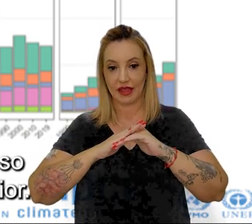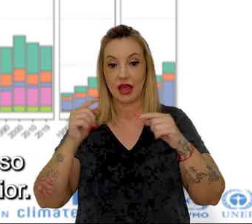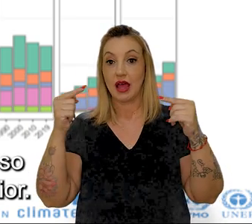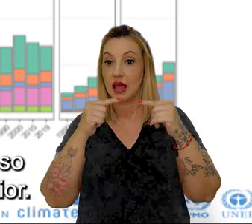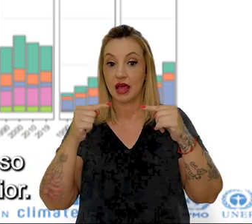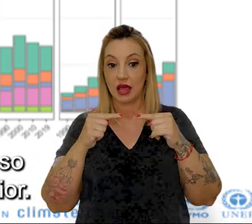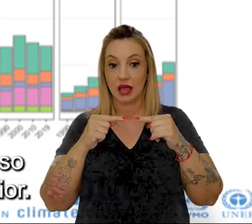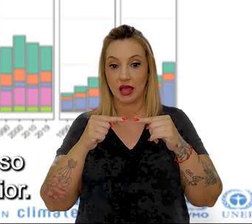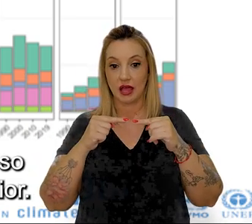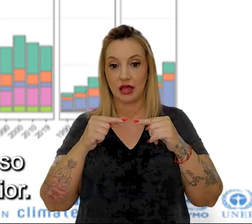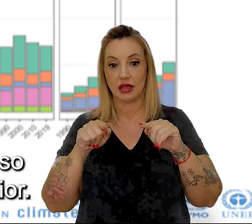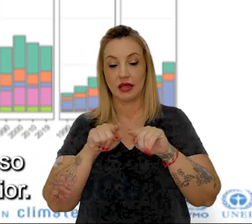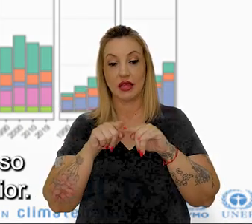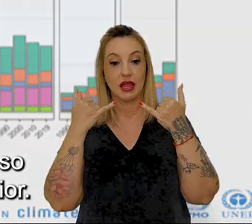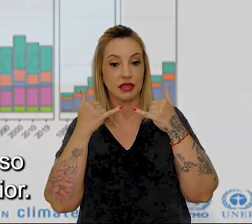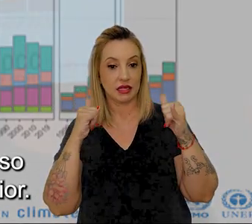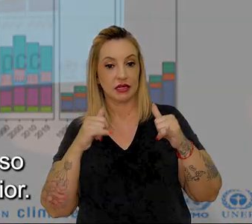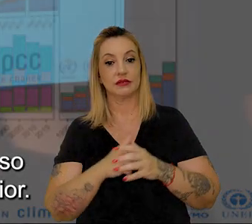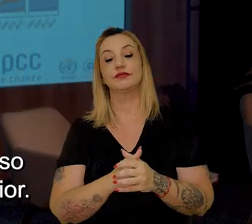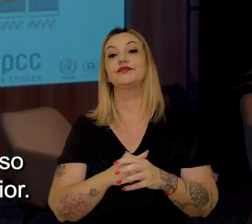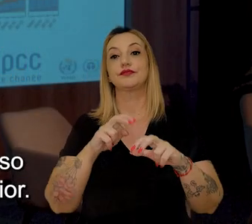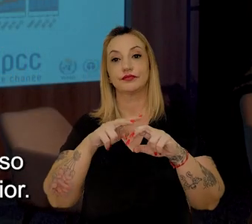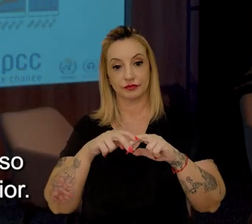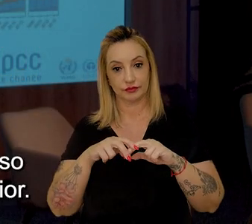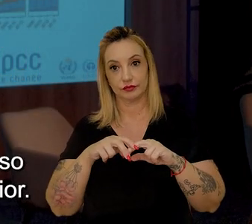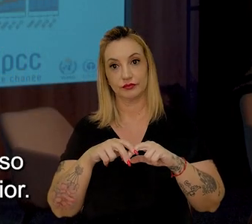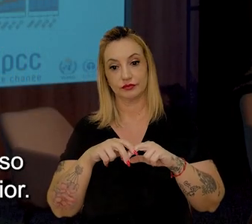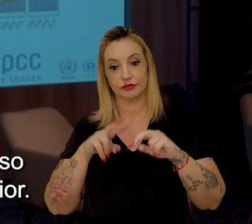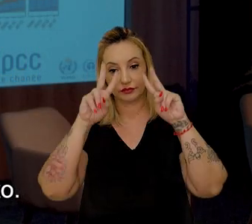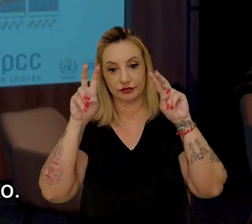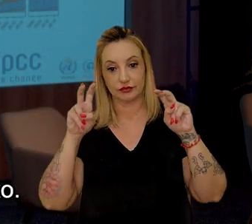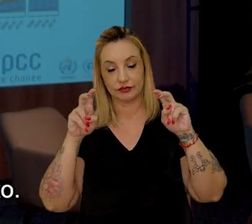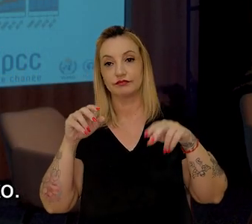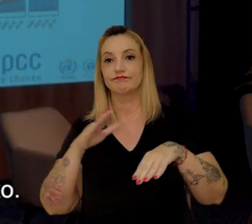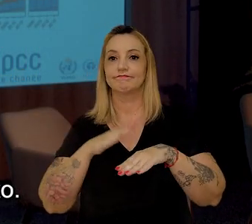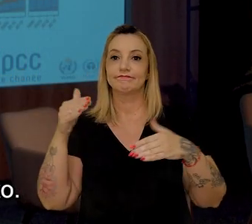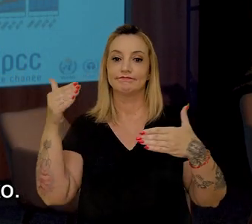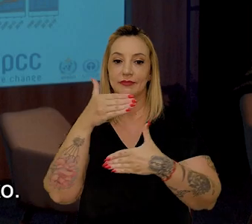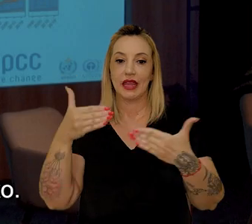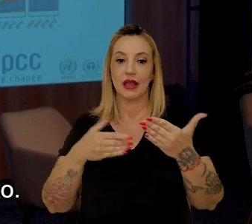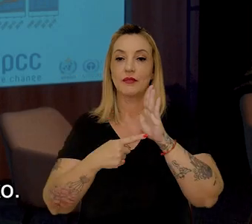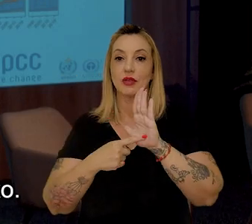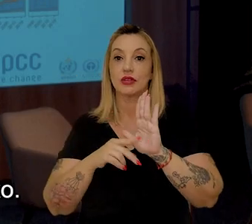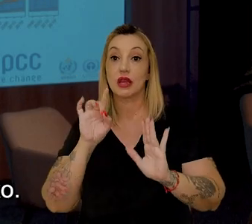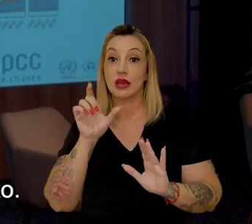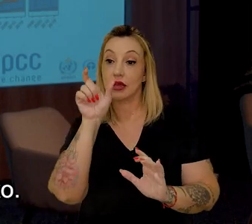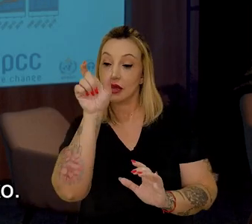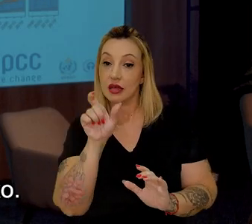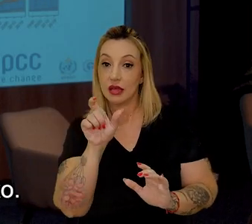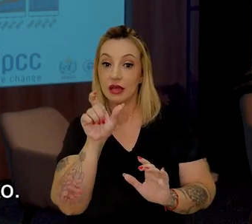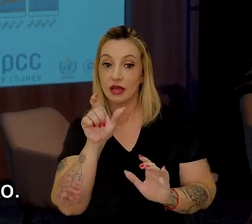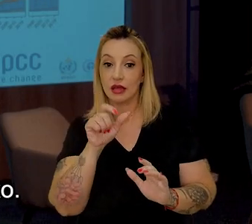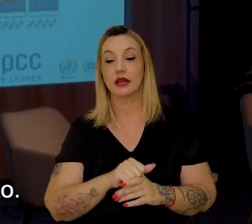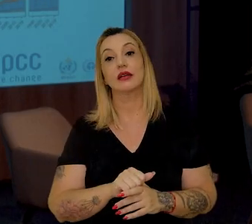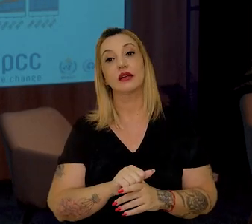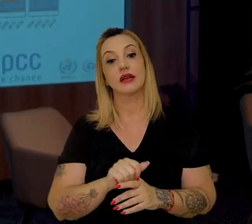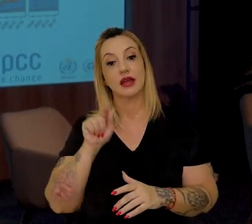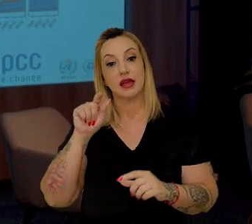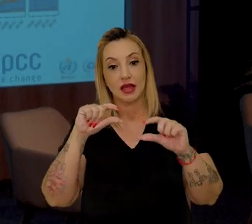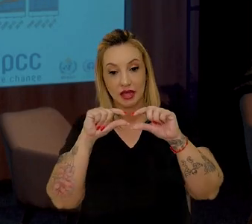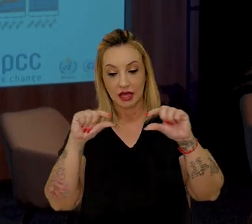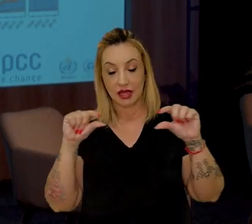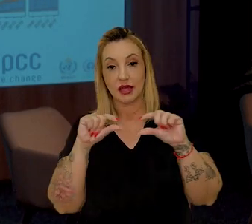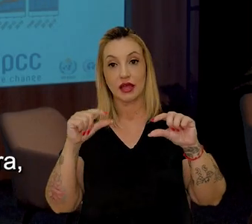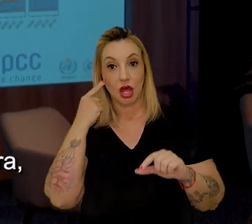relacionado à parte também de energia E por isso a gente leva aquele slide muito maior mas o que que queria singularizar é justamente essa parte aqui embaixo